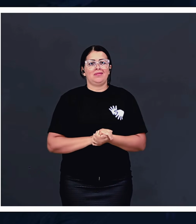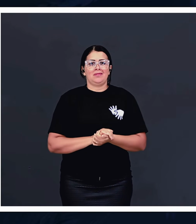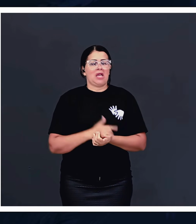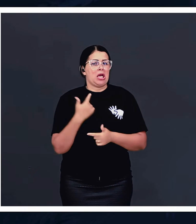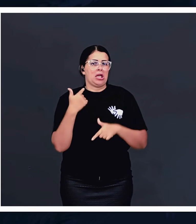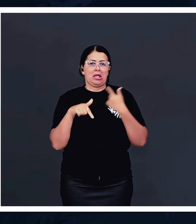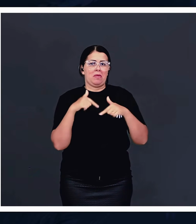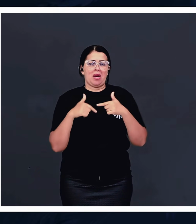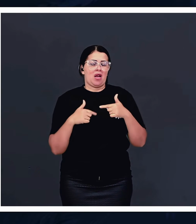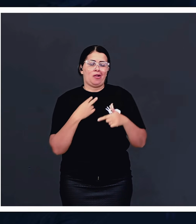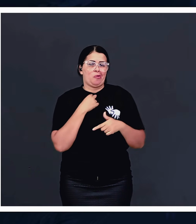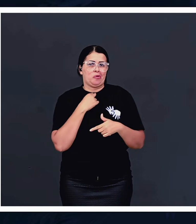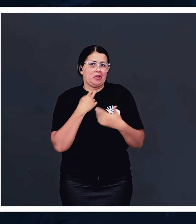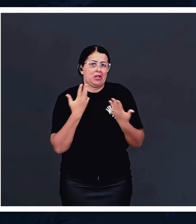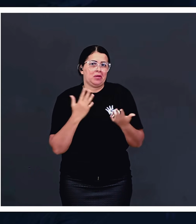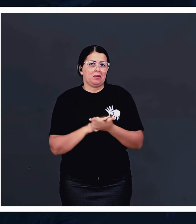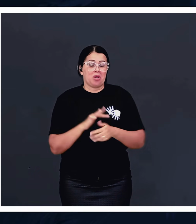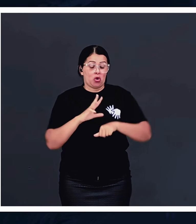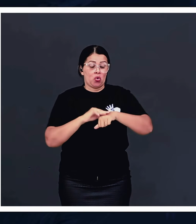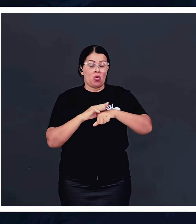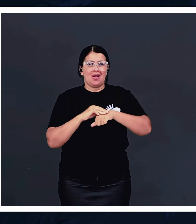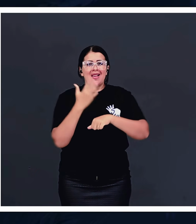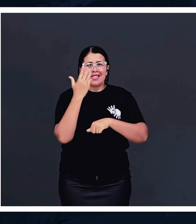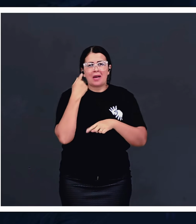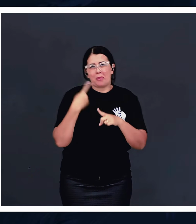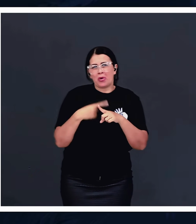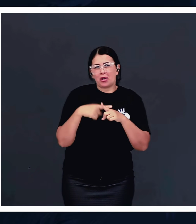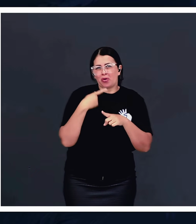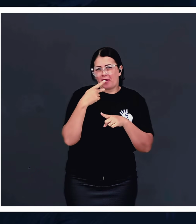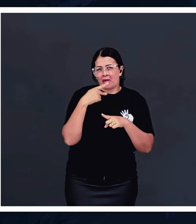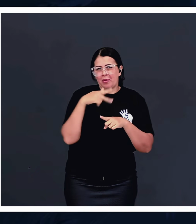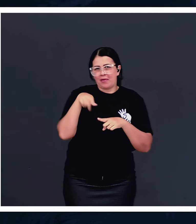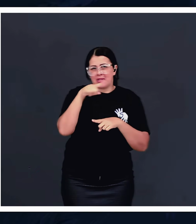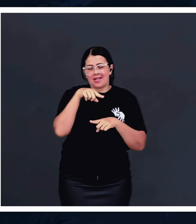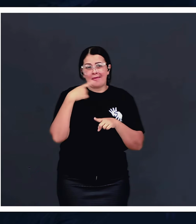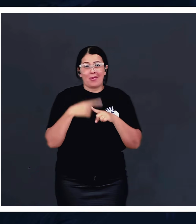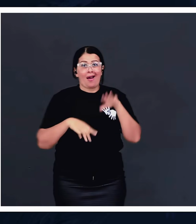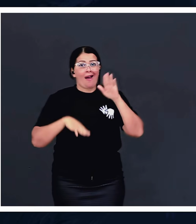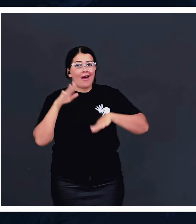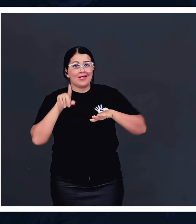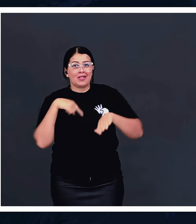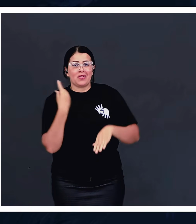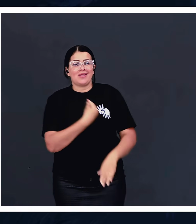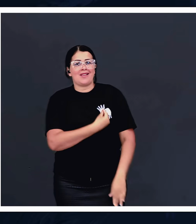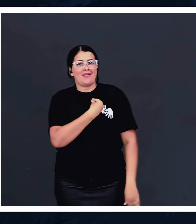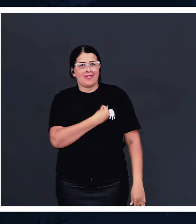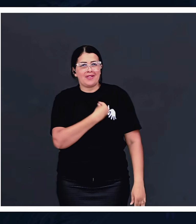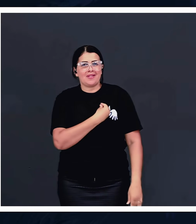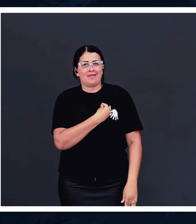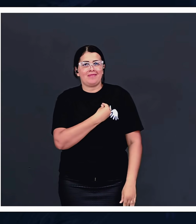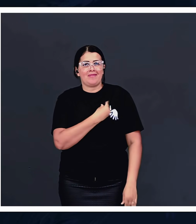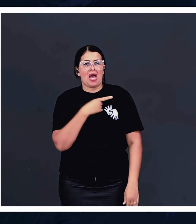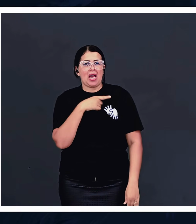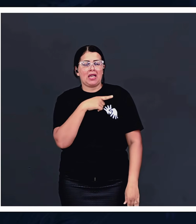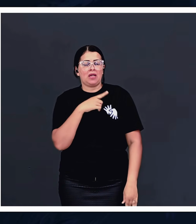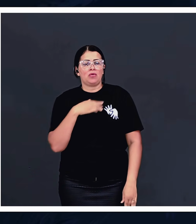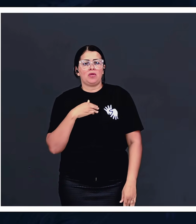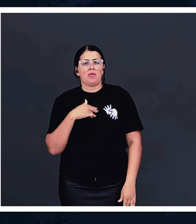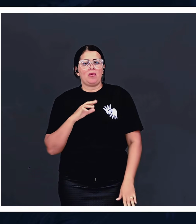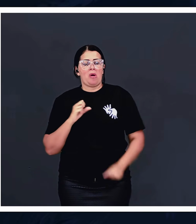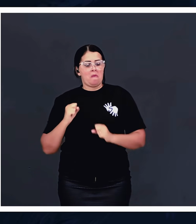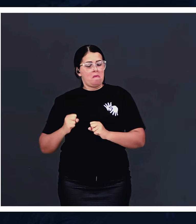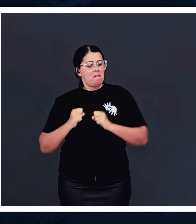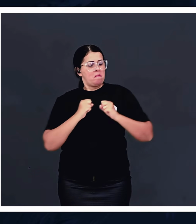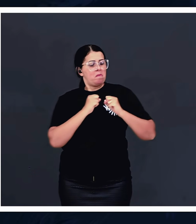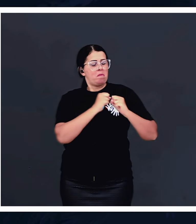sem trabalhar. Sabe o que eu estou dizendo para você? Que às vezes na nossa vida, aquilo que nos coloca num lugar de